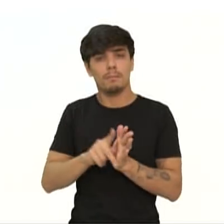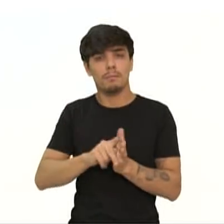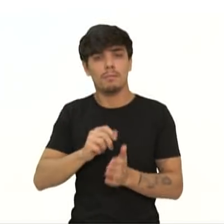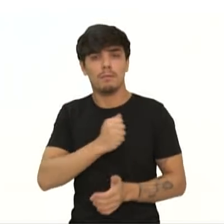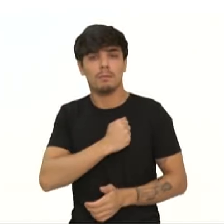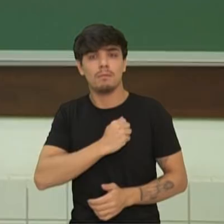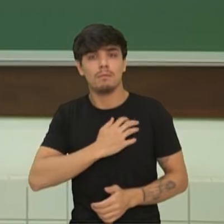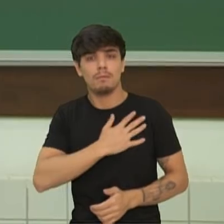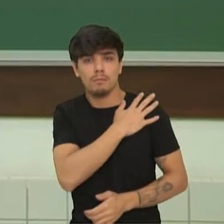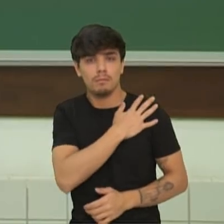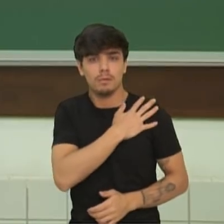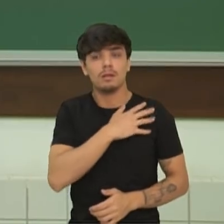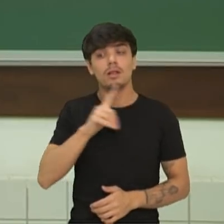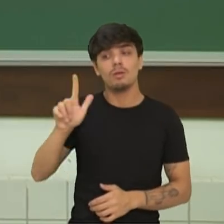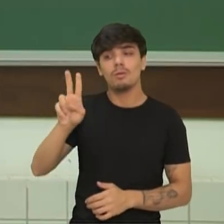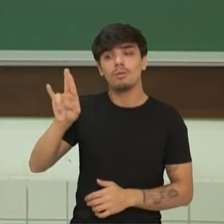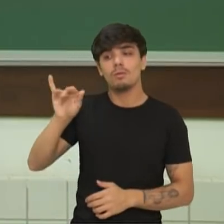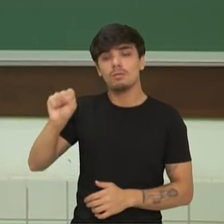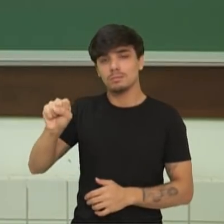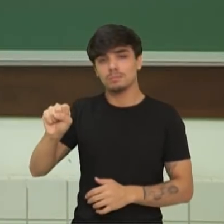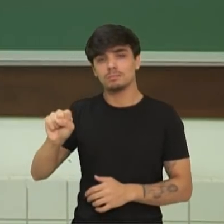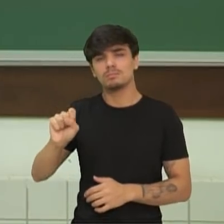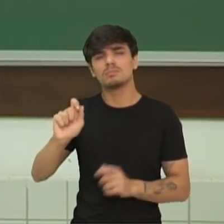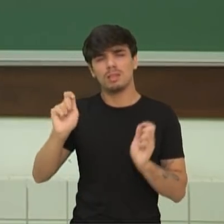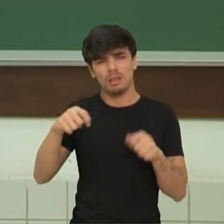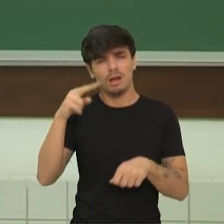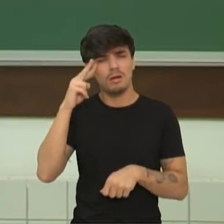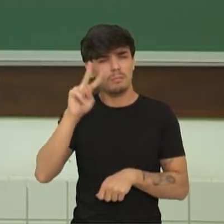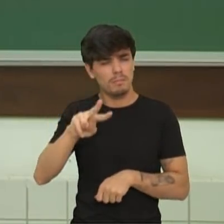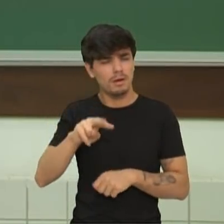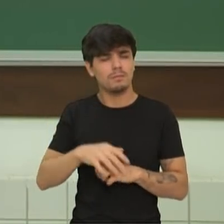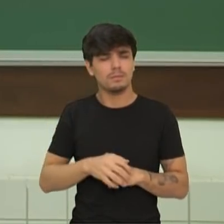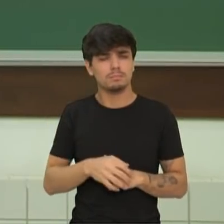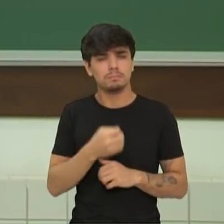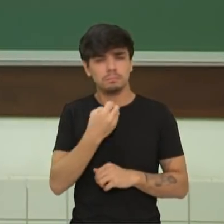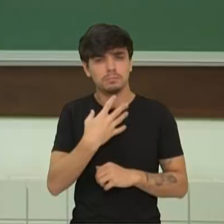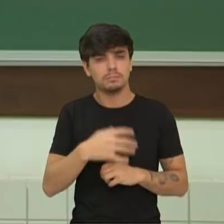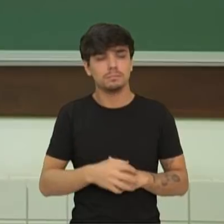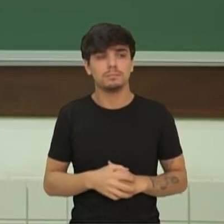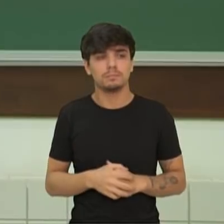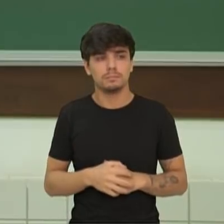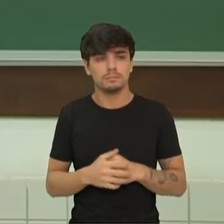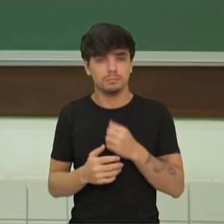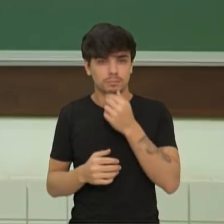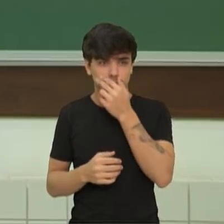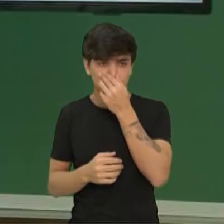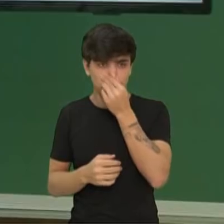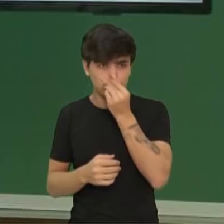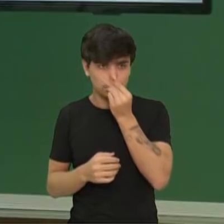de Luís XIV, D'Artagnan. Vale a pena vocês assistirem Os Três Mosqueteiros, é bem bacana.